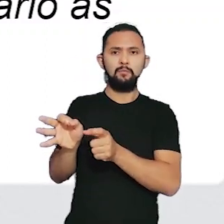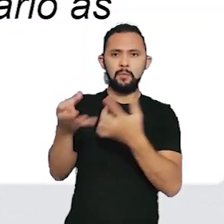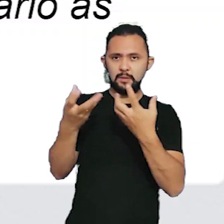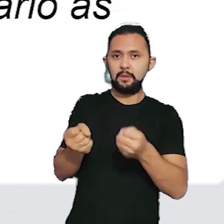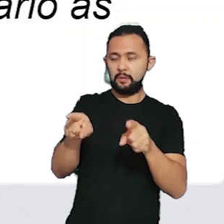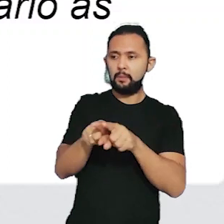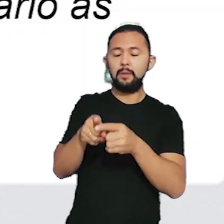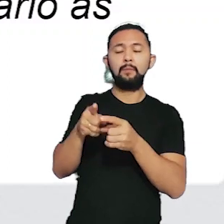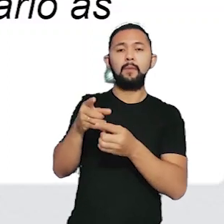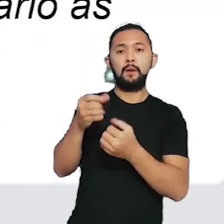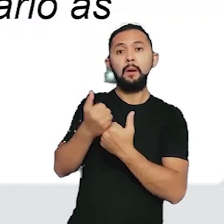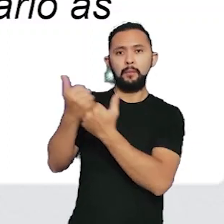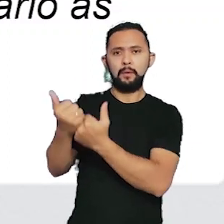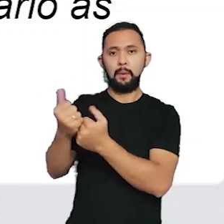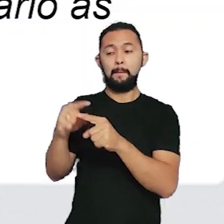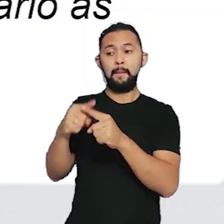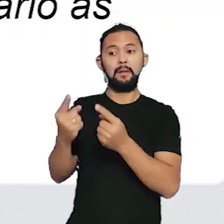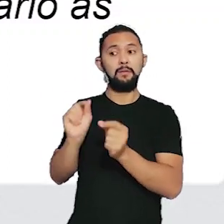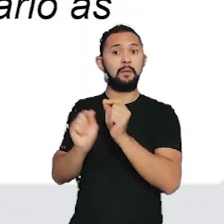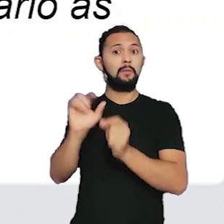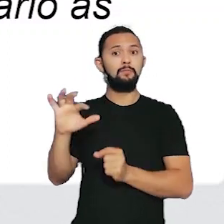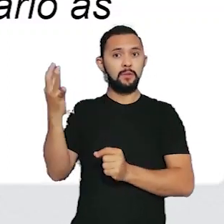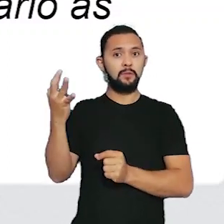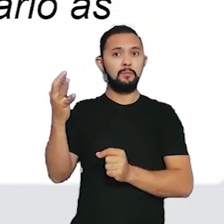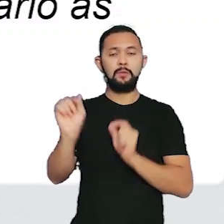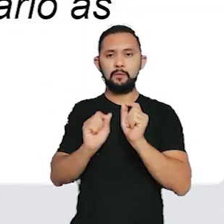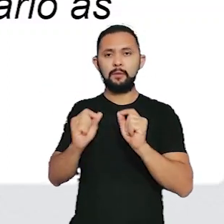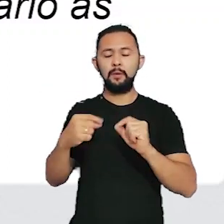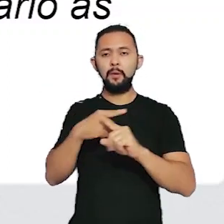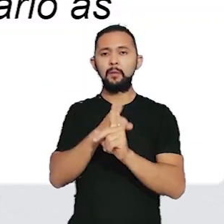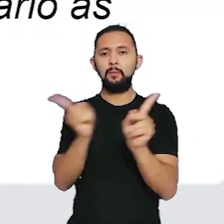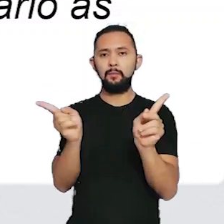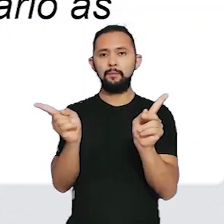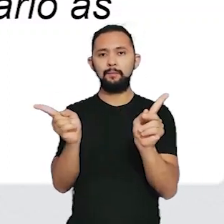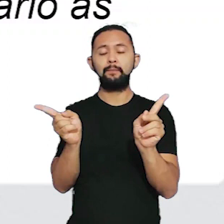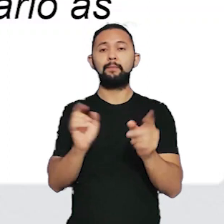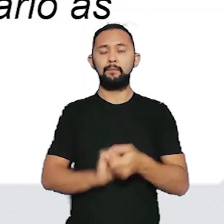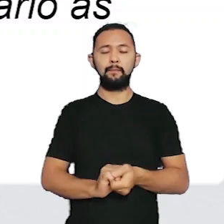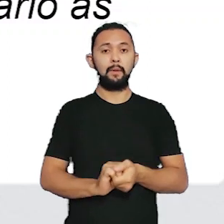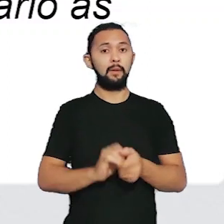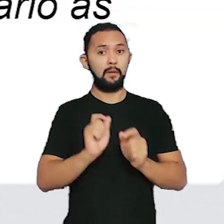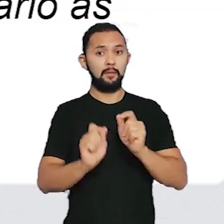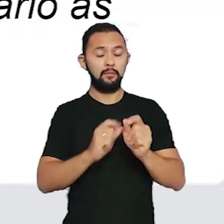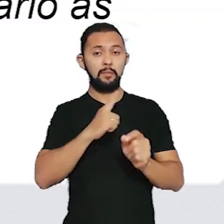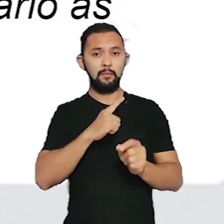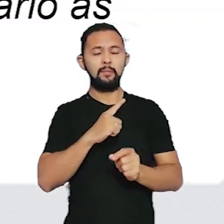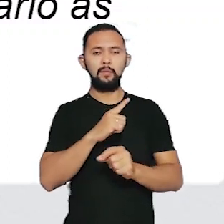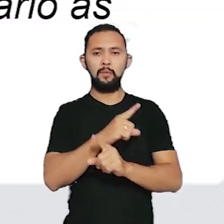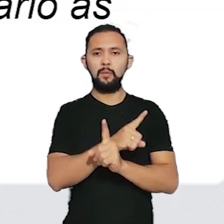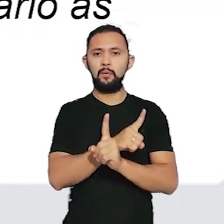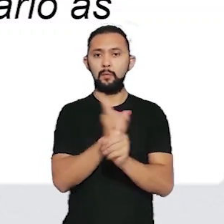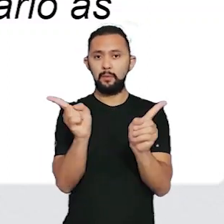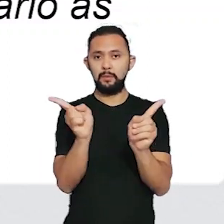favor. E aí aconteceu foi o contrário, a pessoa se posicionou foi contrariamente a ela, tá? Então houve uma